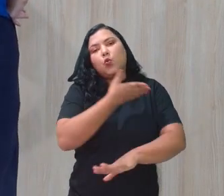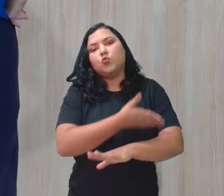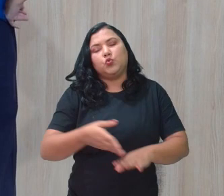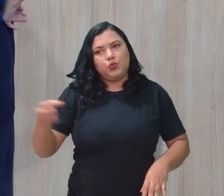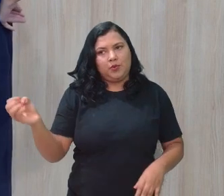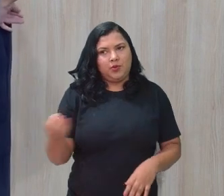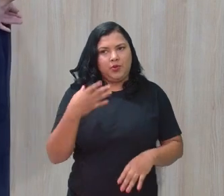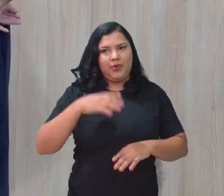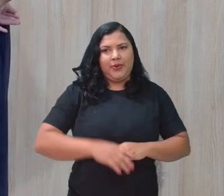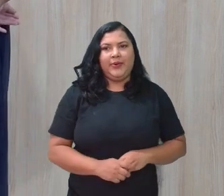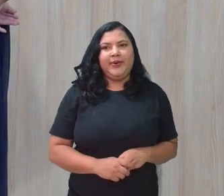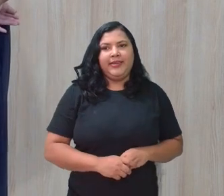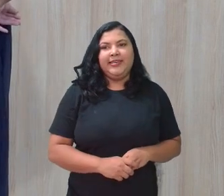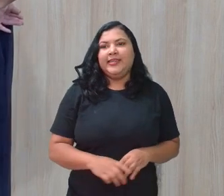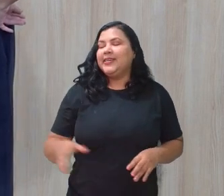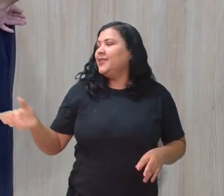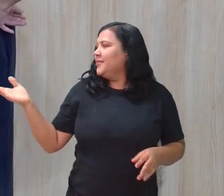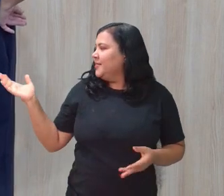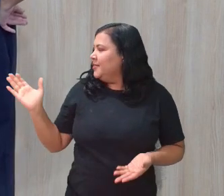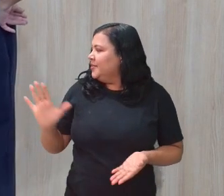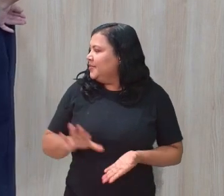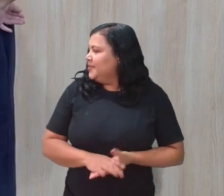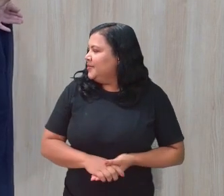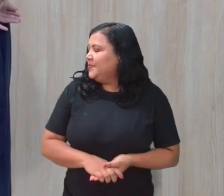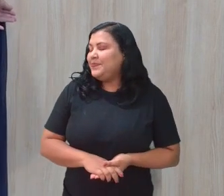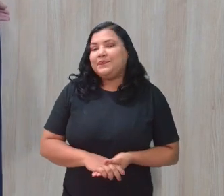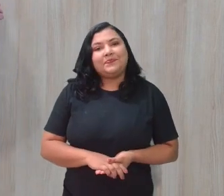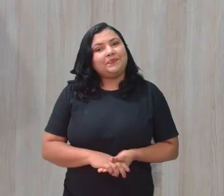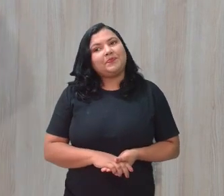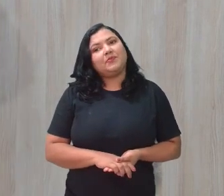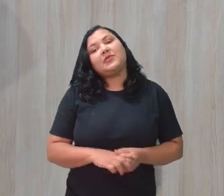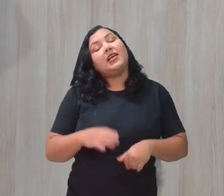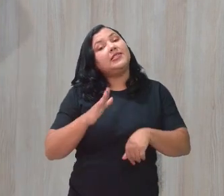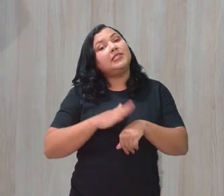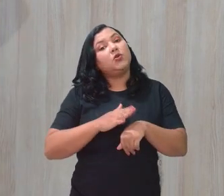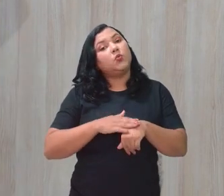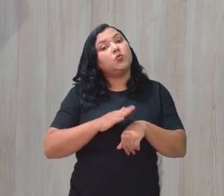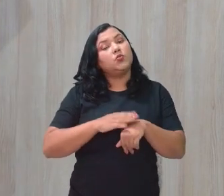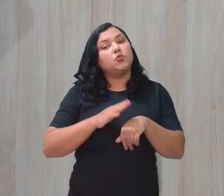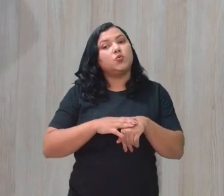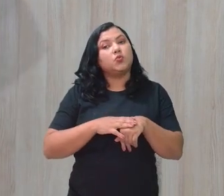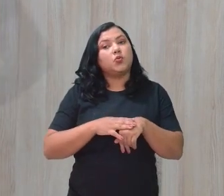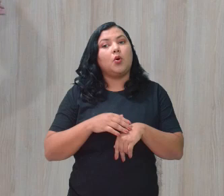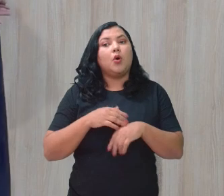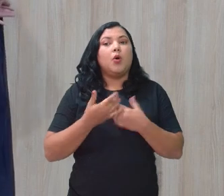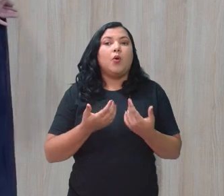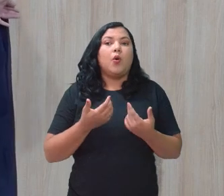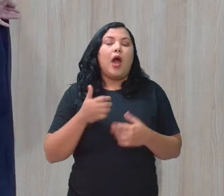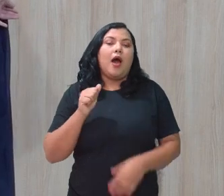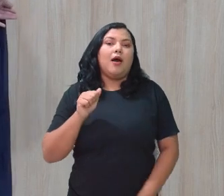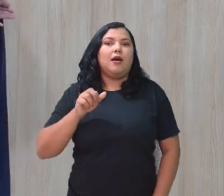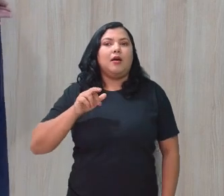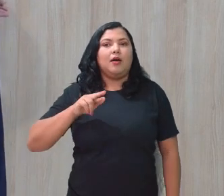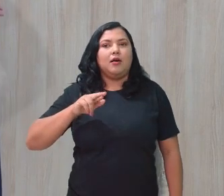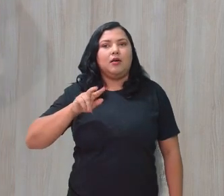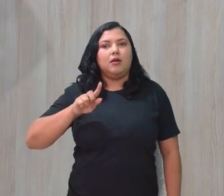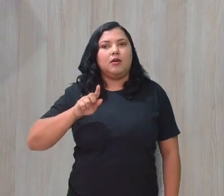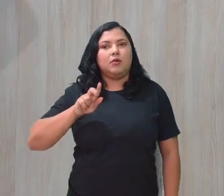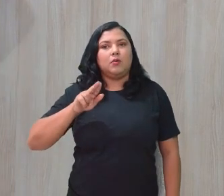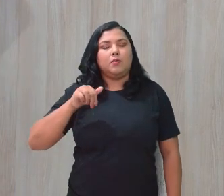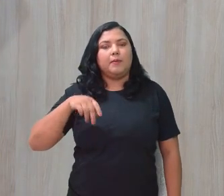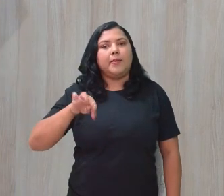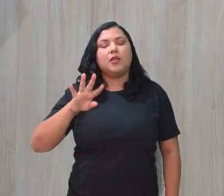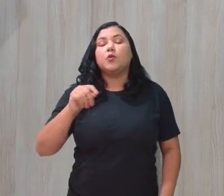do dentista. O argumento da defesa é do psiquiatra. Por quê? Ele tem um